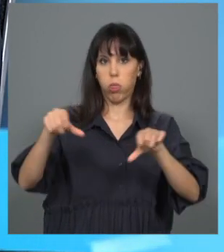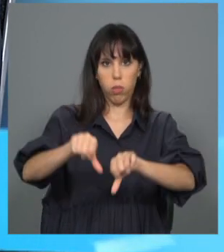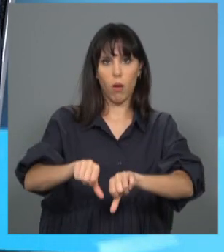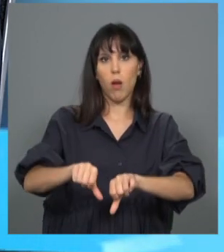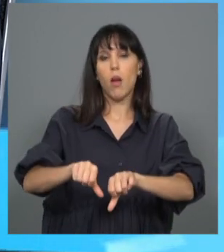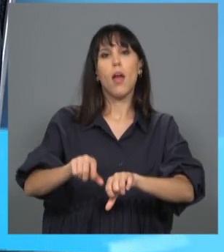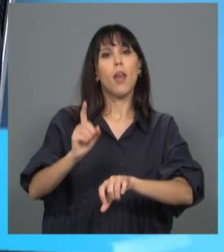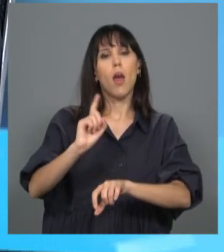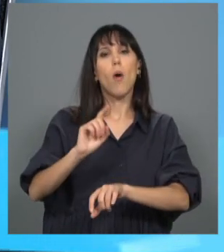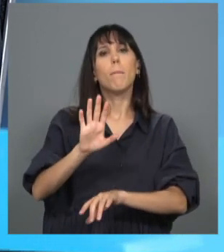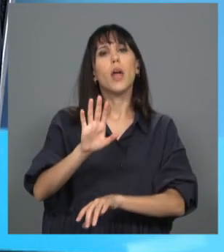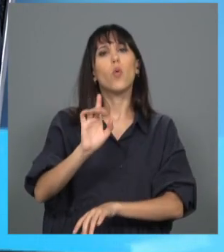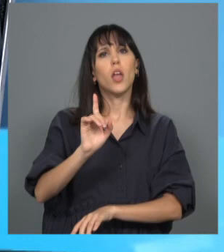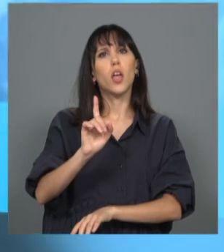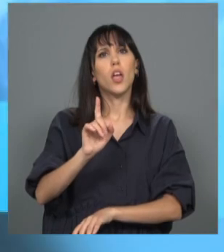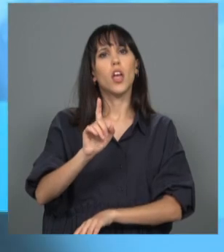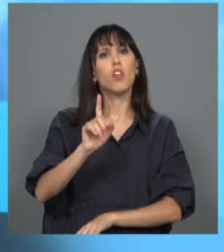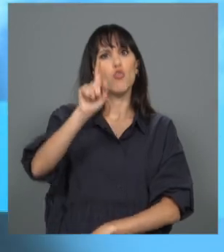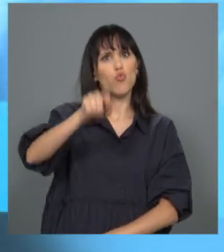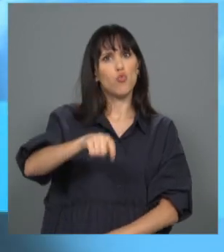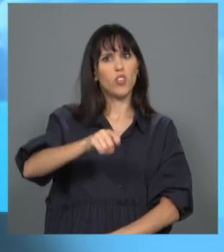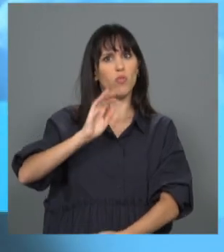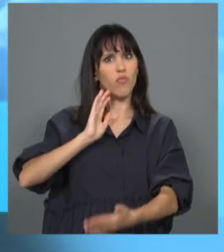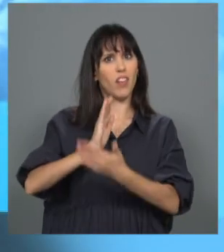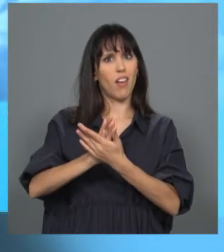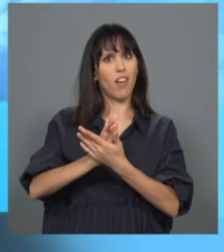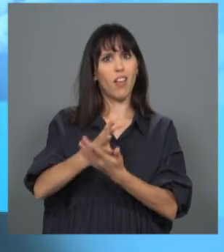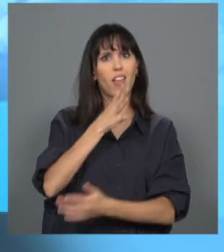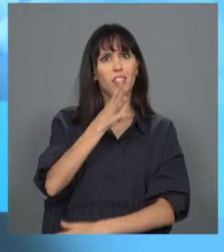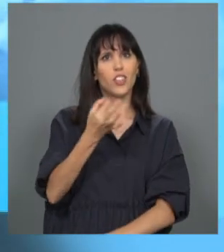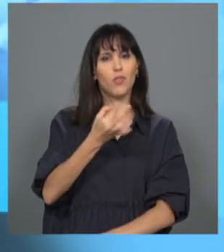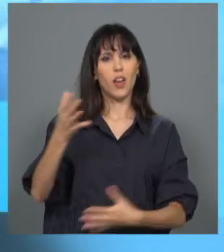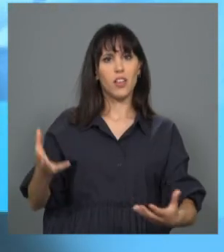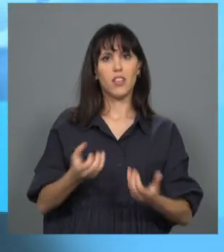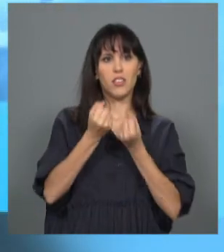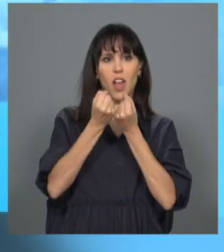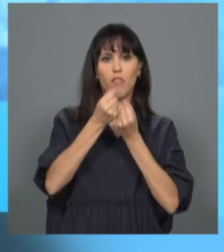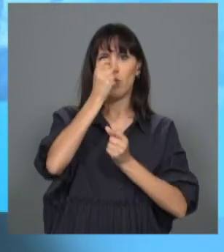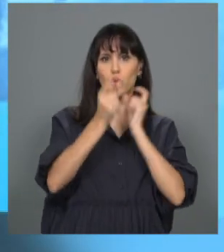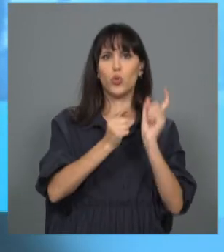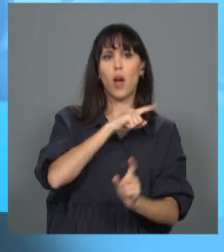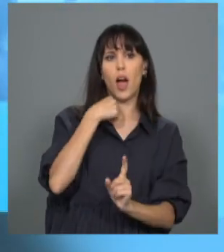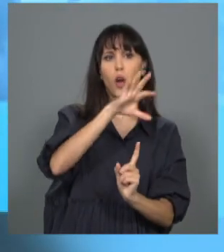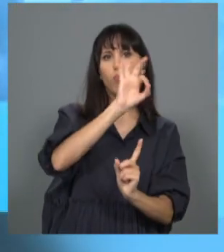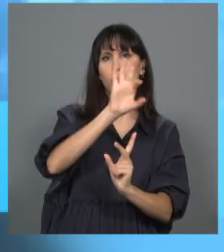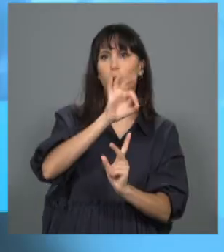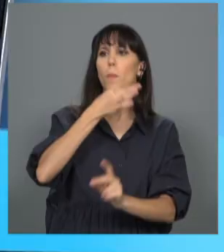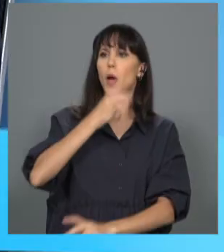juízo final? Nem um juízo final. Uma afirmação de que, de facto, a salvação é para uns poucos, para uns eleitos, isso. Ou é